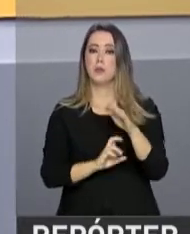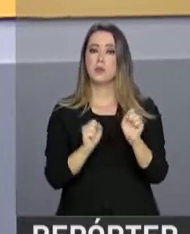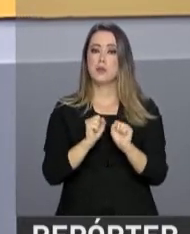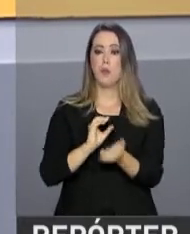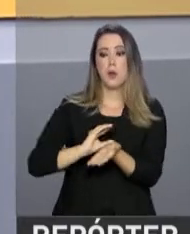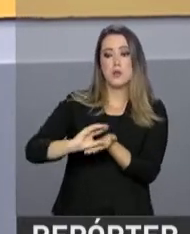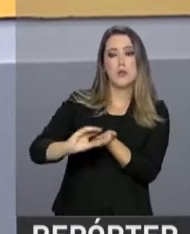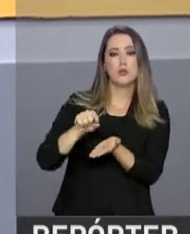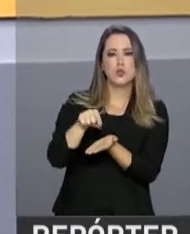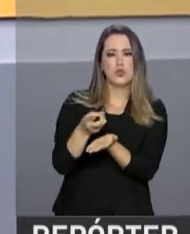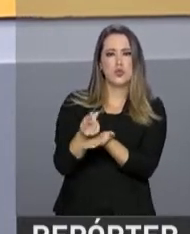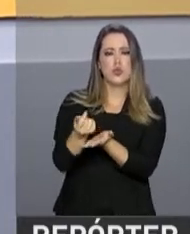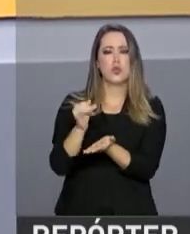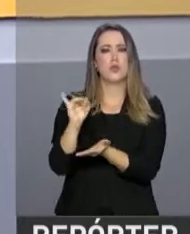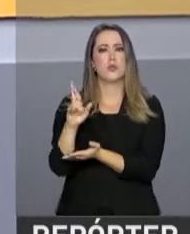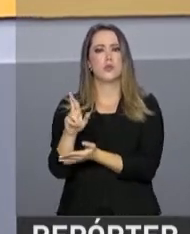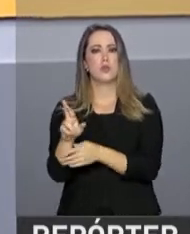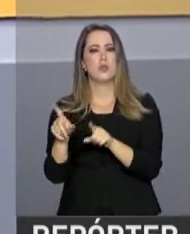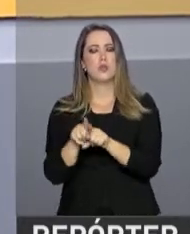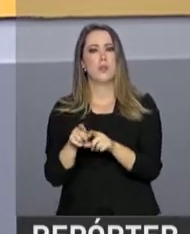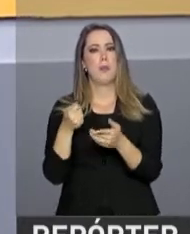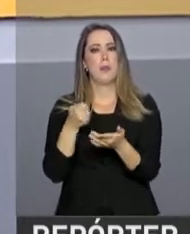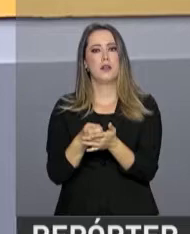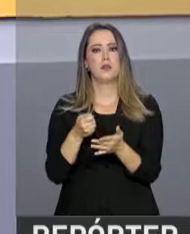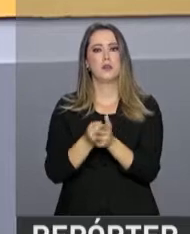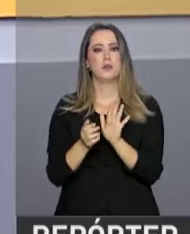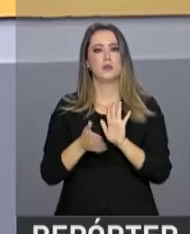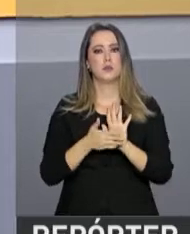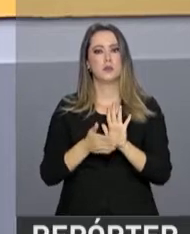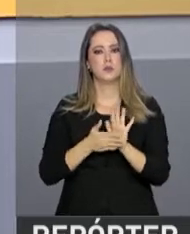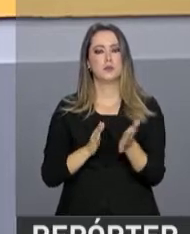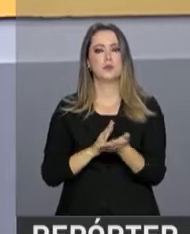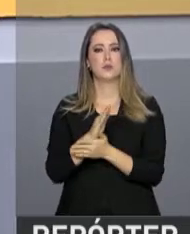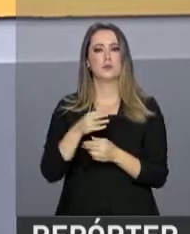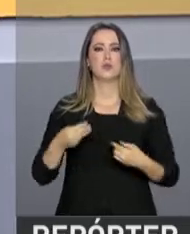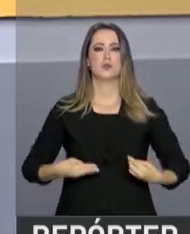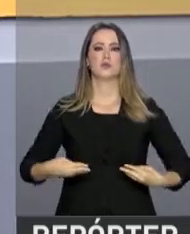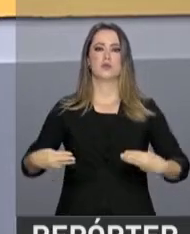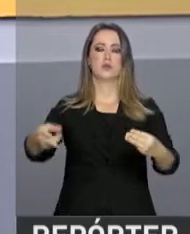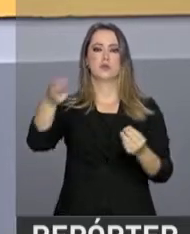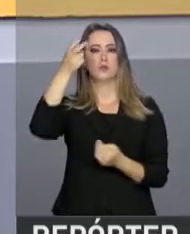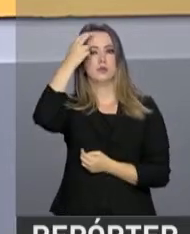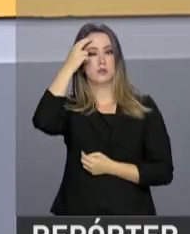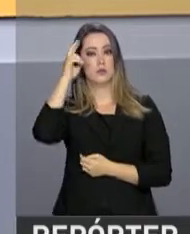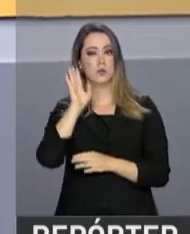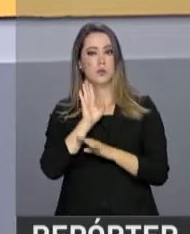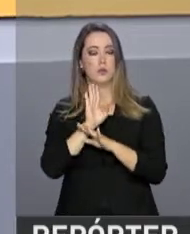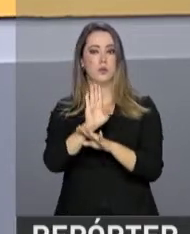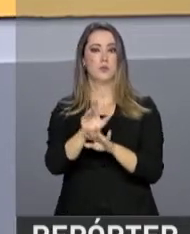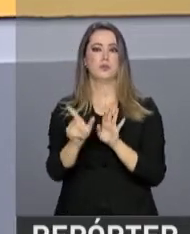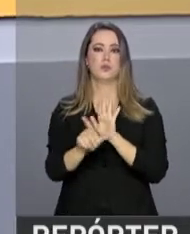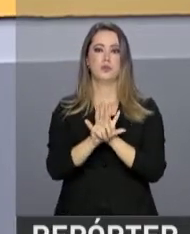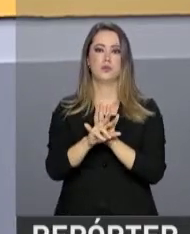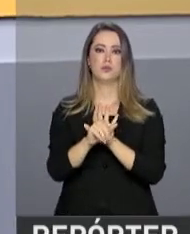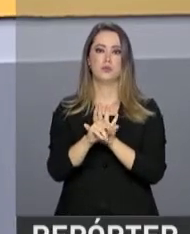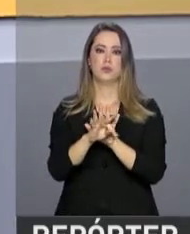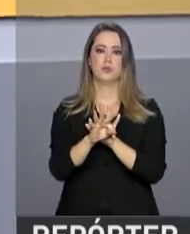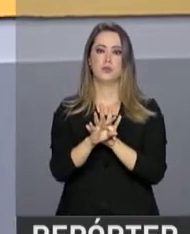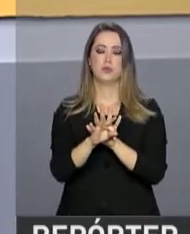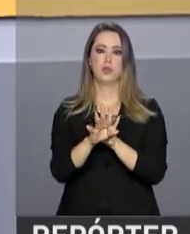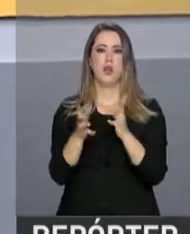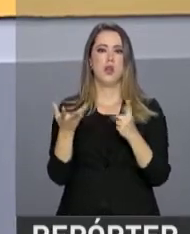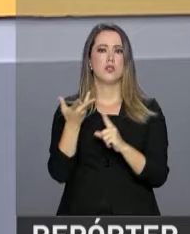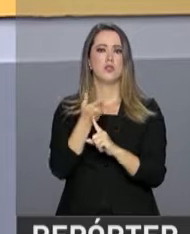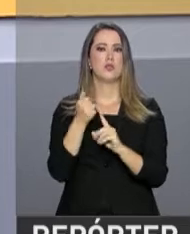aplique em parcelas de imposto de renda em patrocínios a propostas aprovadas pelo ministério da cultura com o apoio da lei rouanet